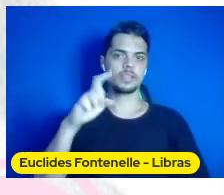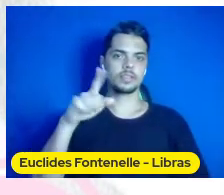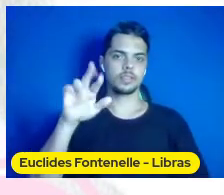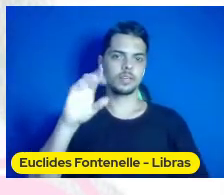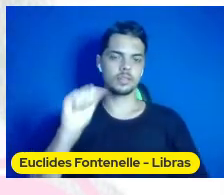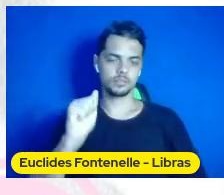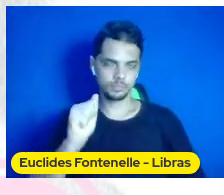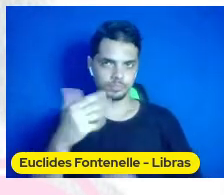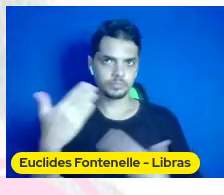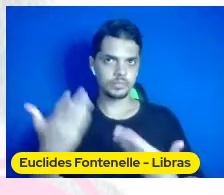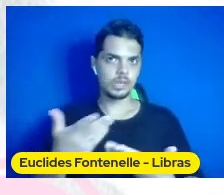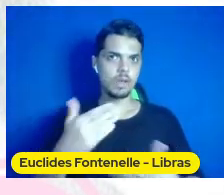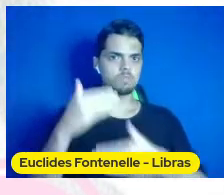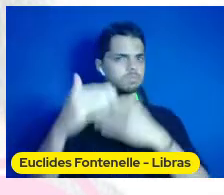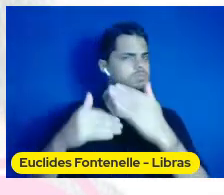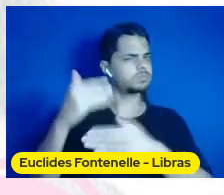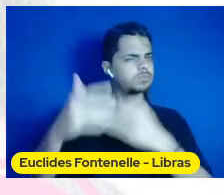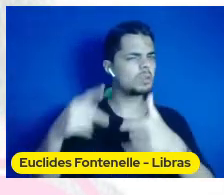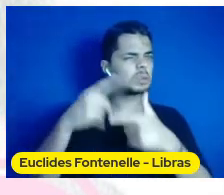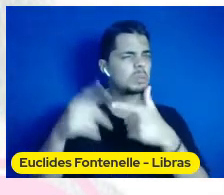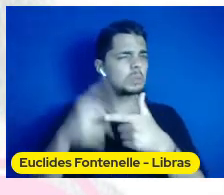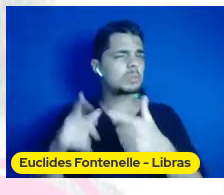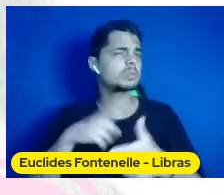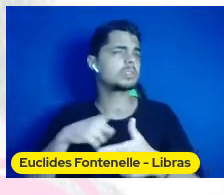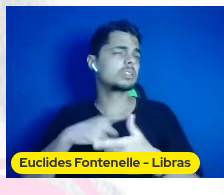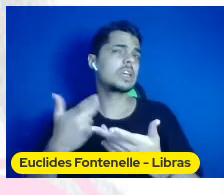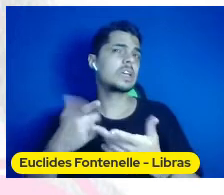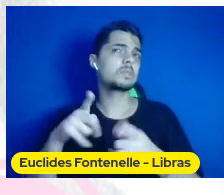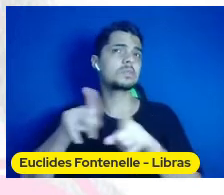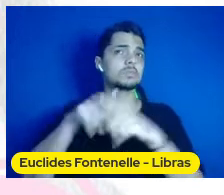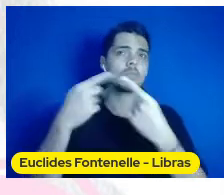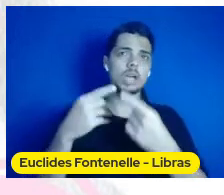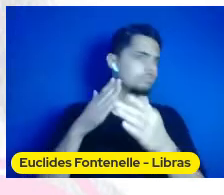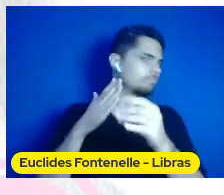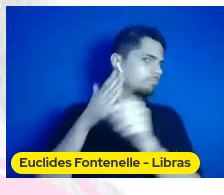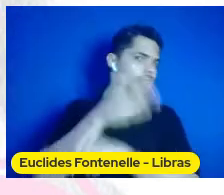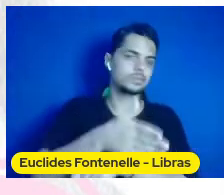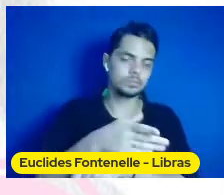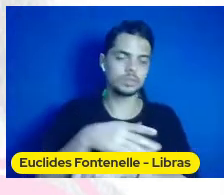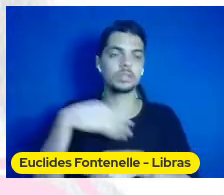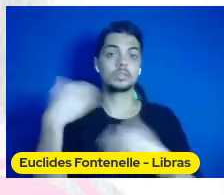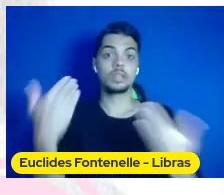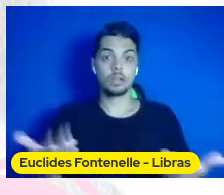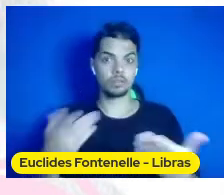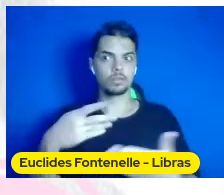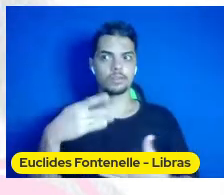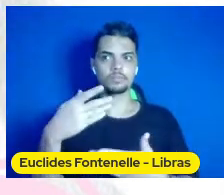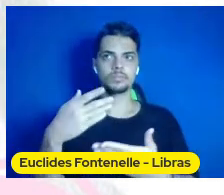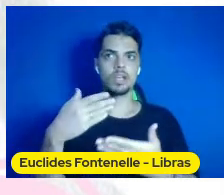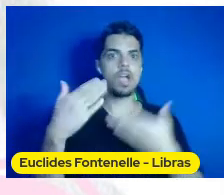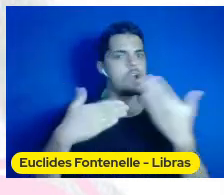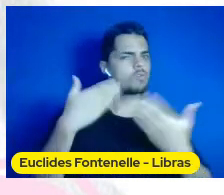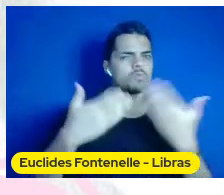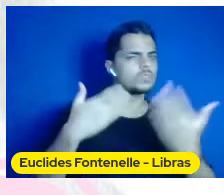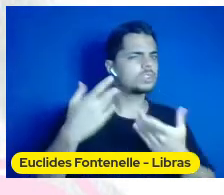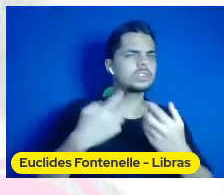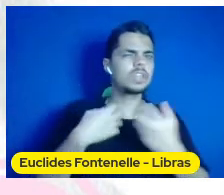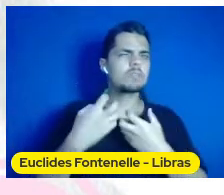e queremos agora passar um pouco do que foi o projeto, do que foi essa obra para a gente, né, desse ponto de vista. Vamos conversar um pouco sobre